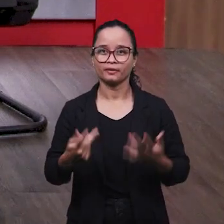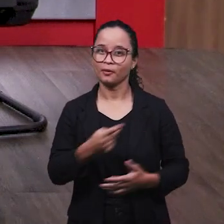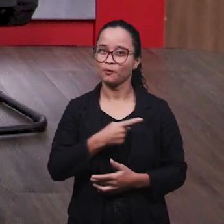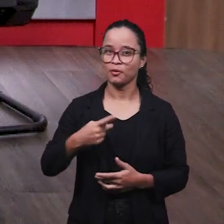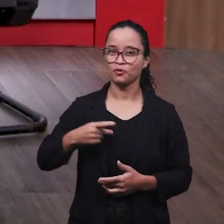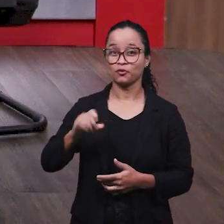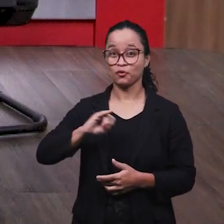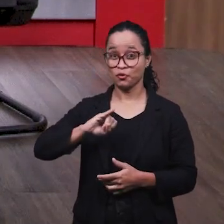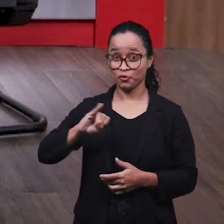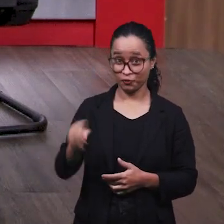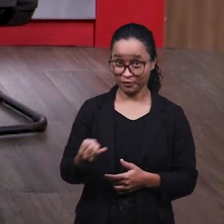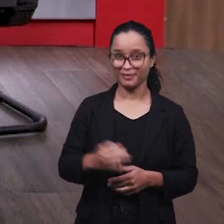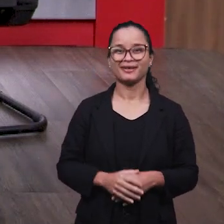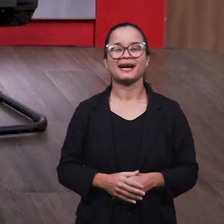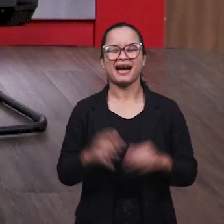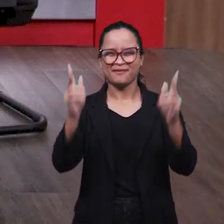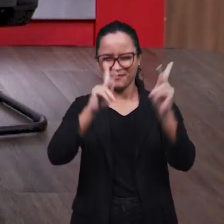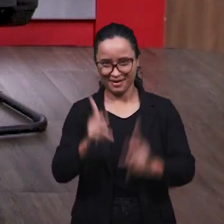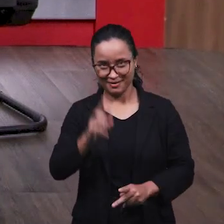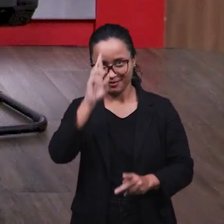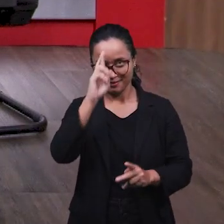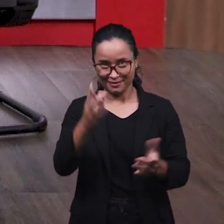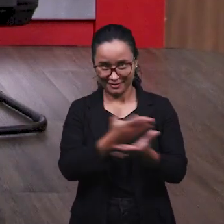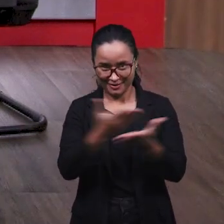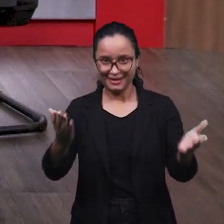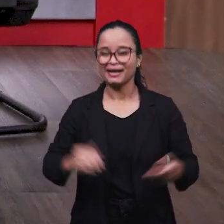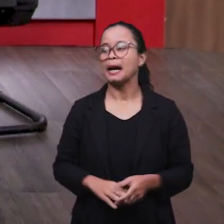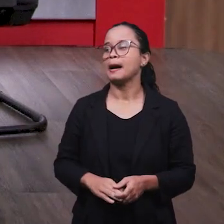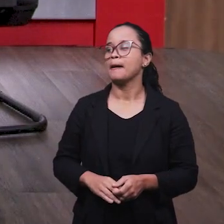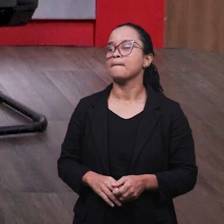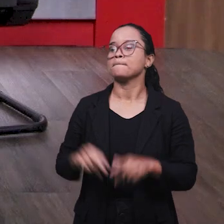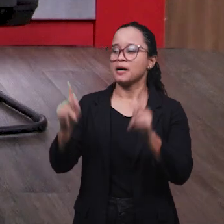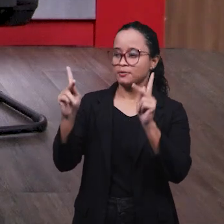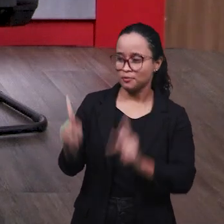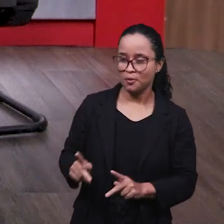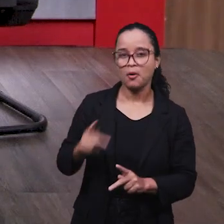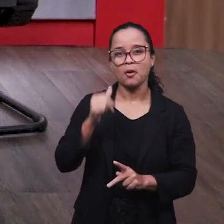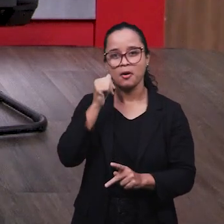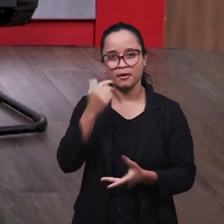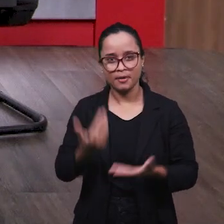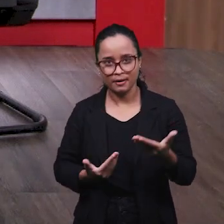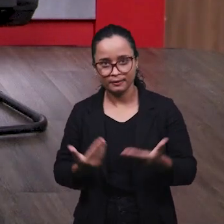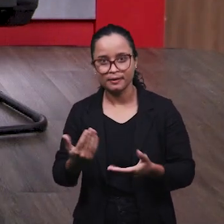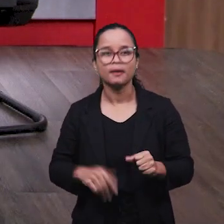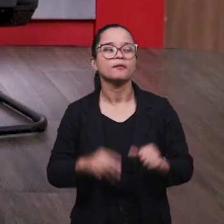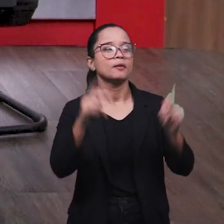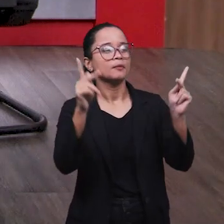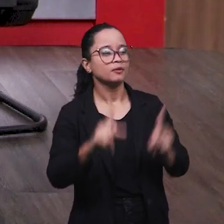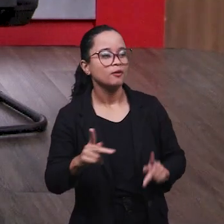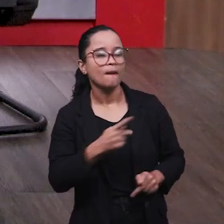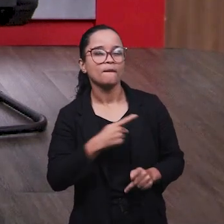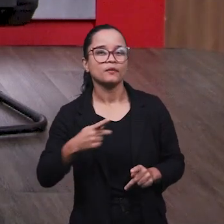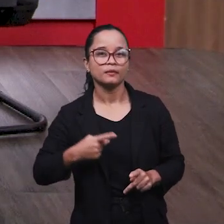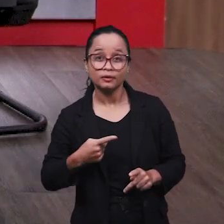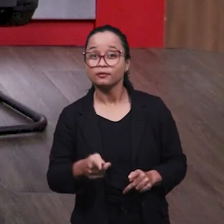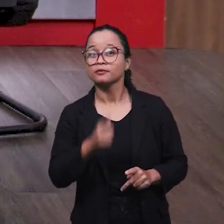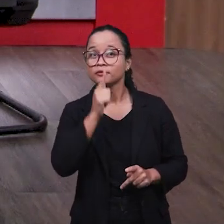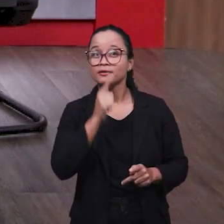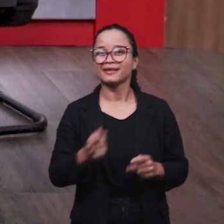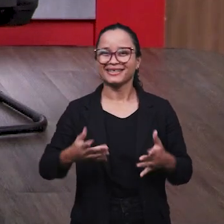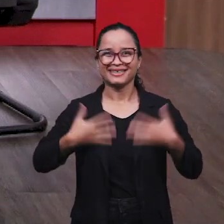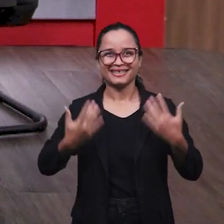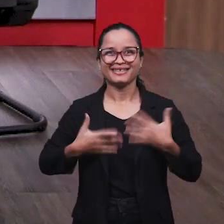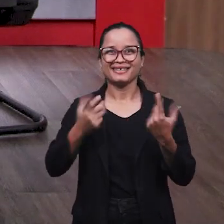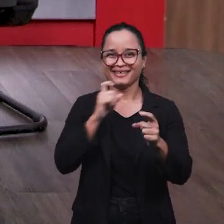João Braga, a paz do Senhor, pastor. Paz do Senhor, irmã Leonice, paz do Senhor, pastor Gilson. Que alegria a gente poder reunir aqui,